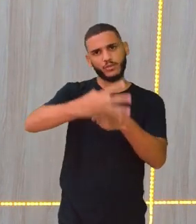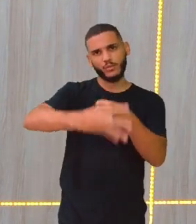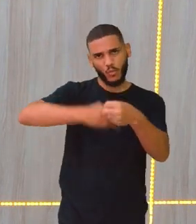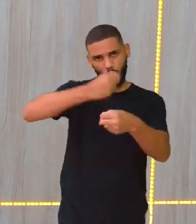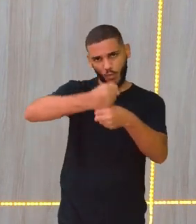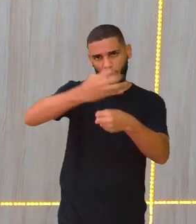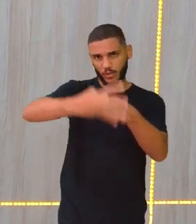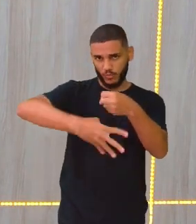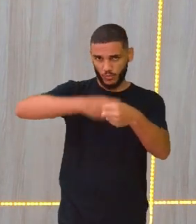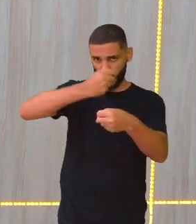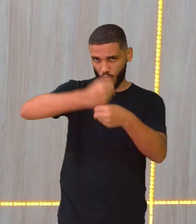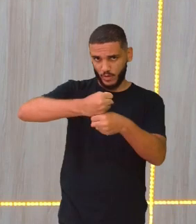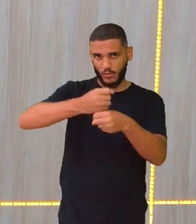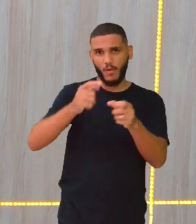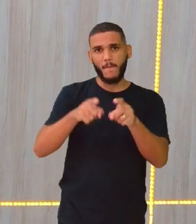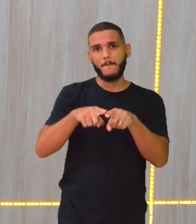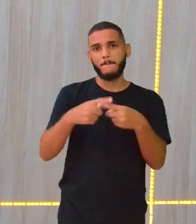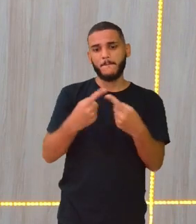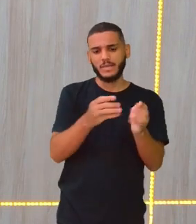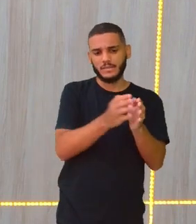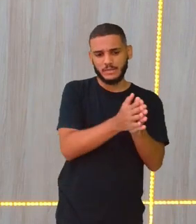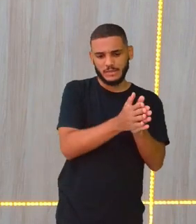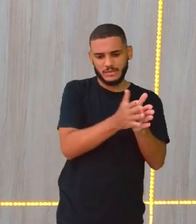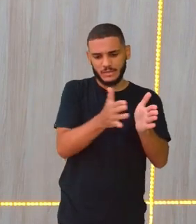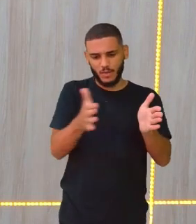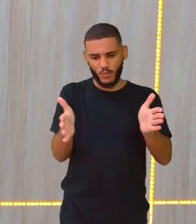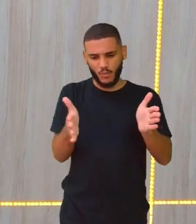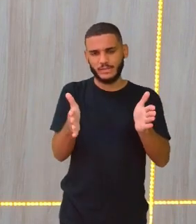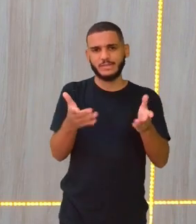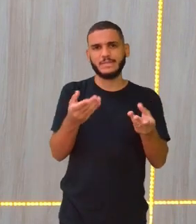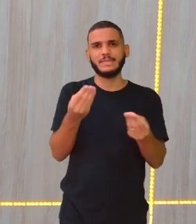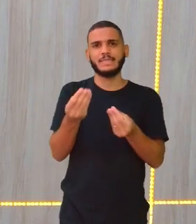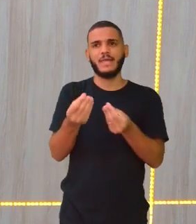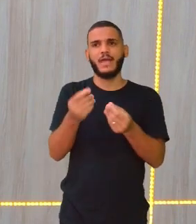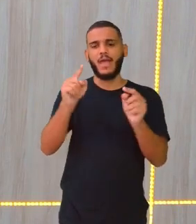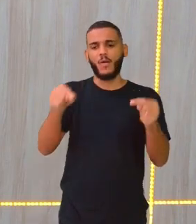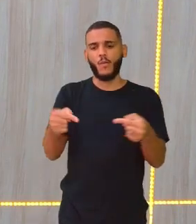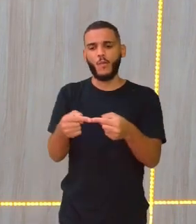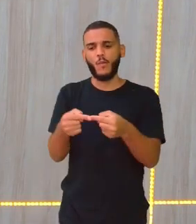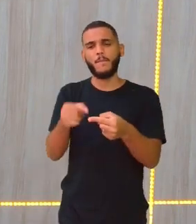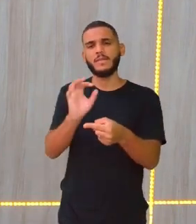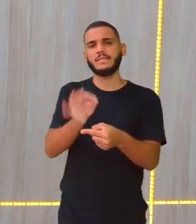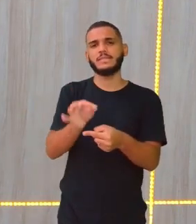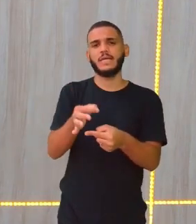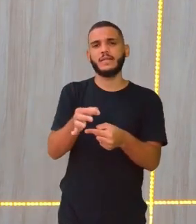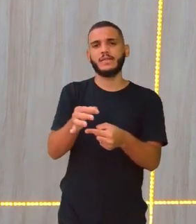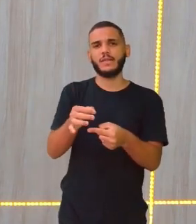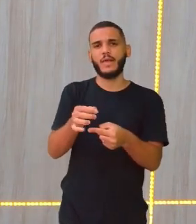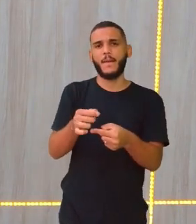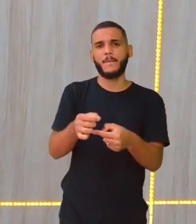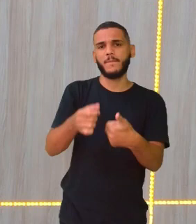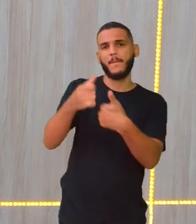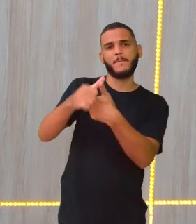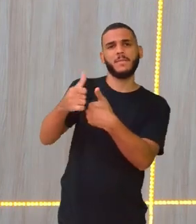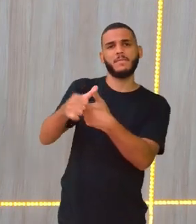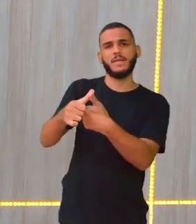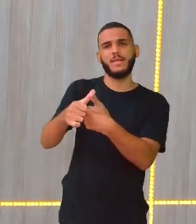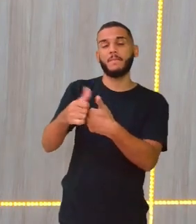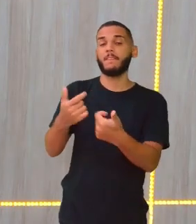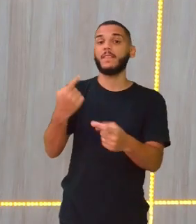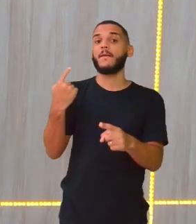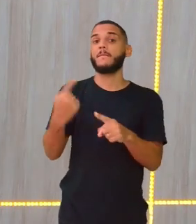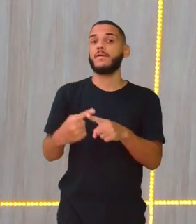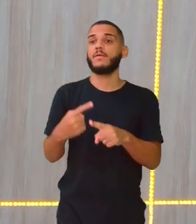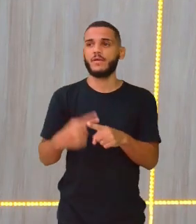a sequência não vai começar exatamente no primeiro. Por